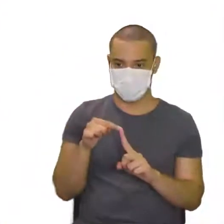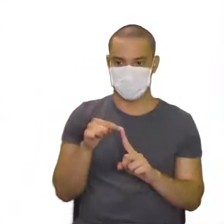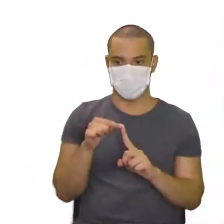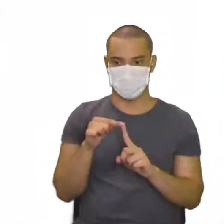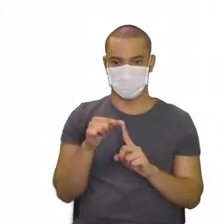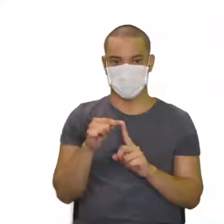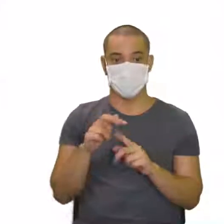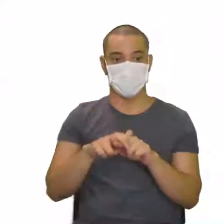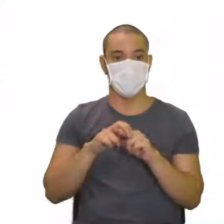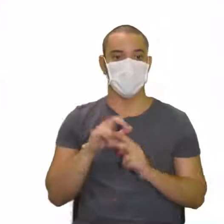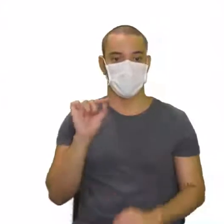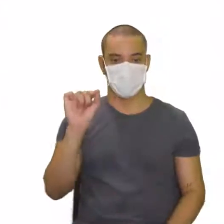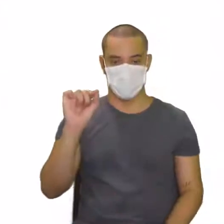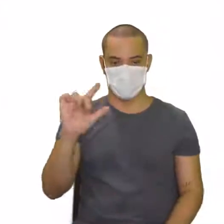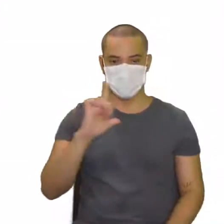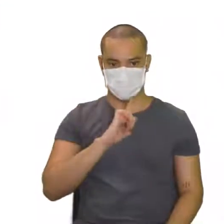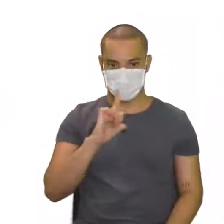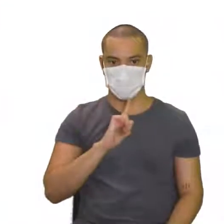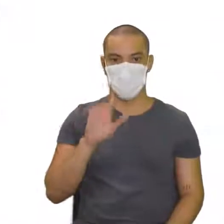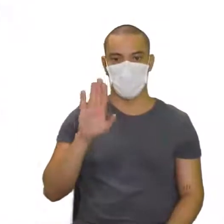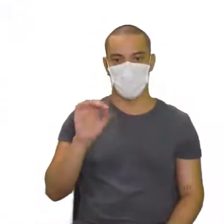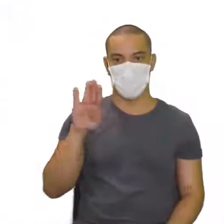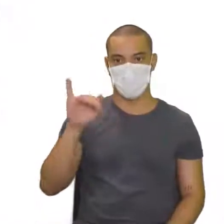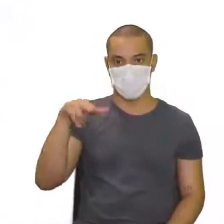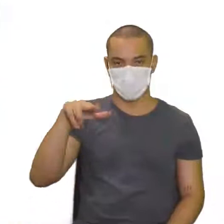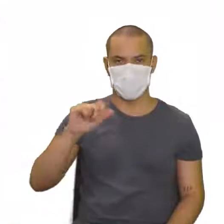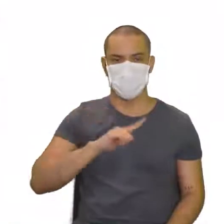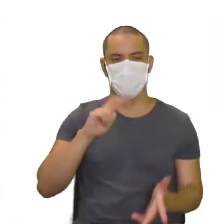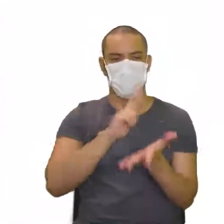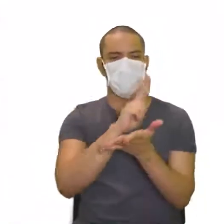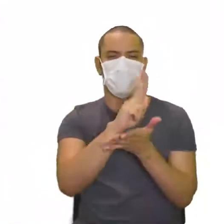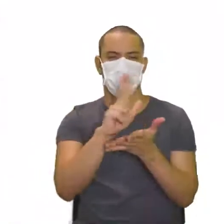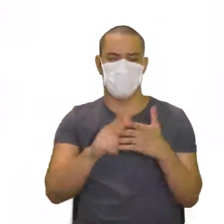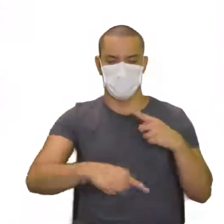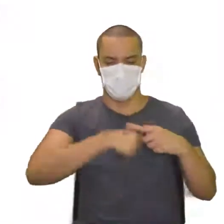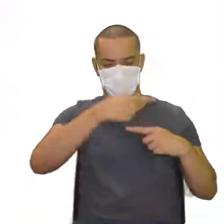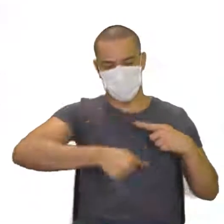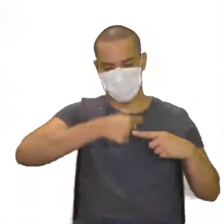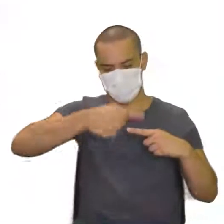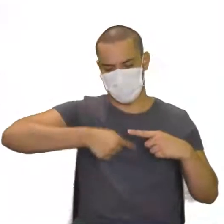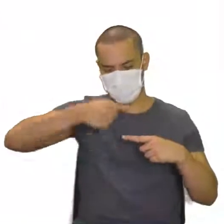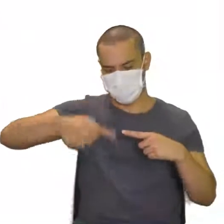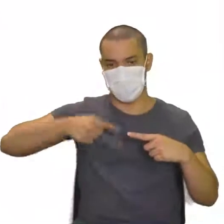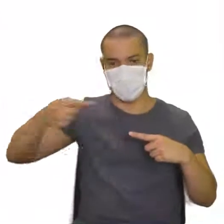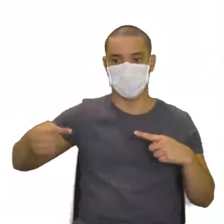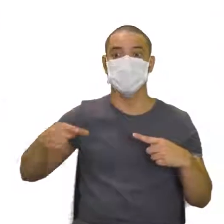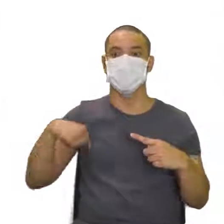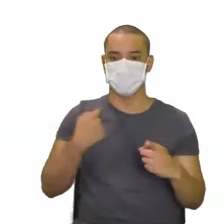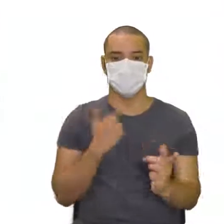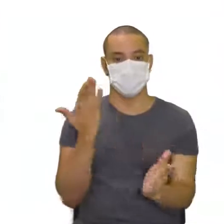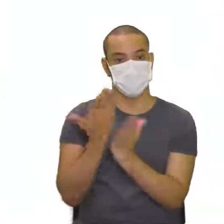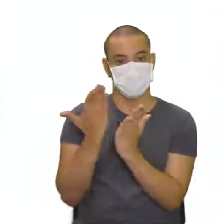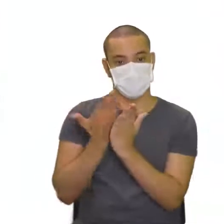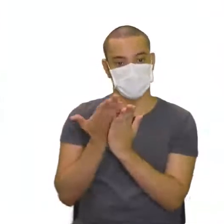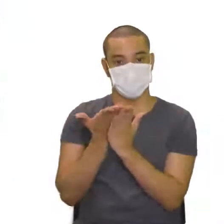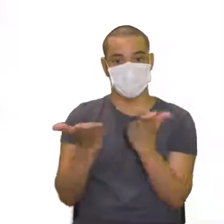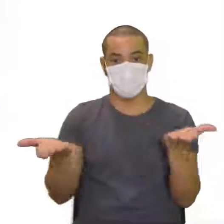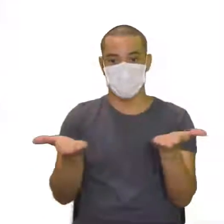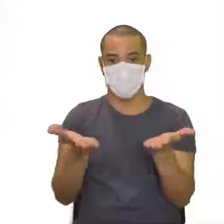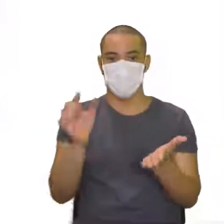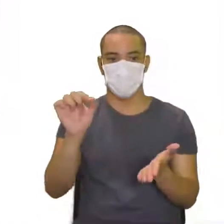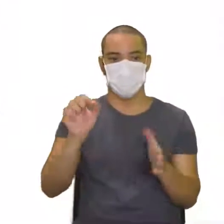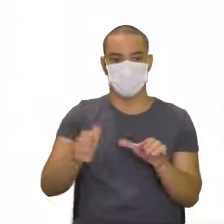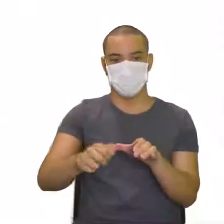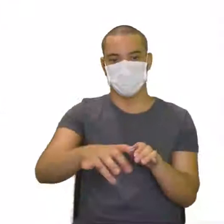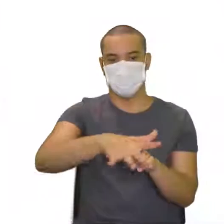finalidade. Então, uma bobina é formada por várias espiras. Estudaremos, por enquanto, jovens, o